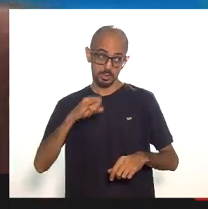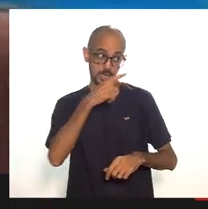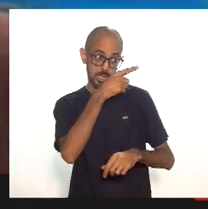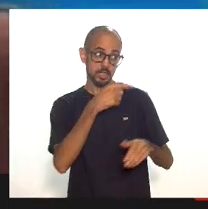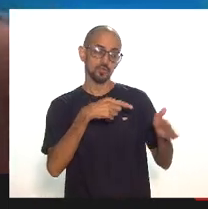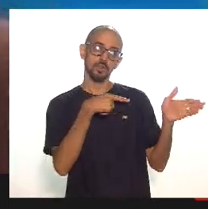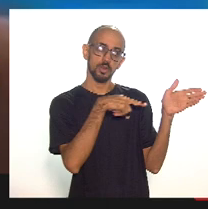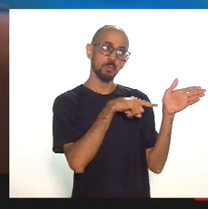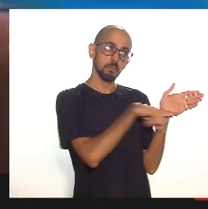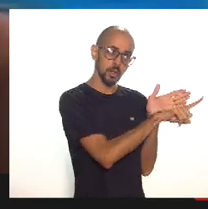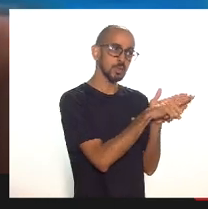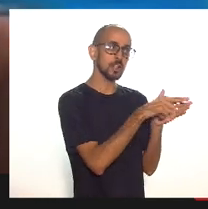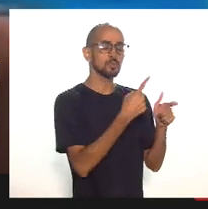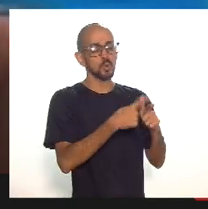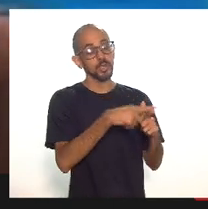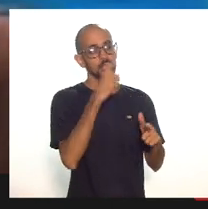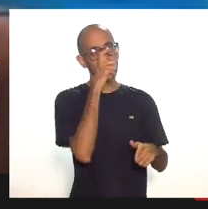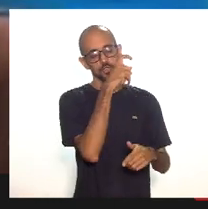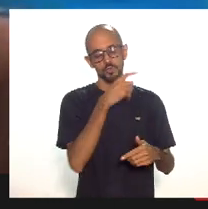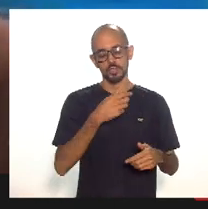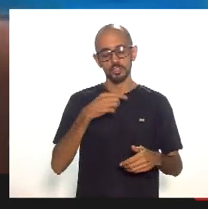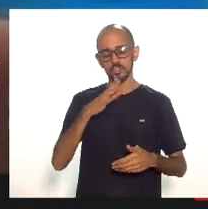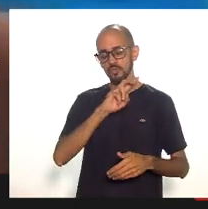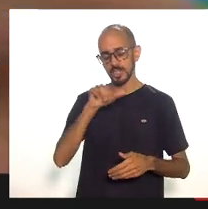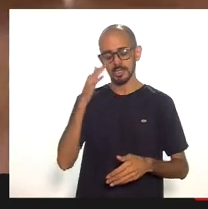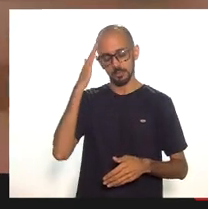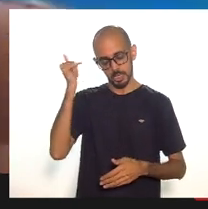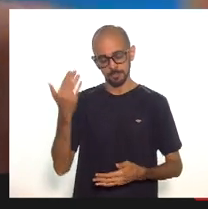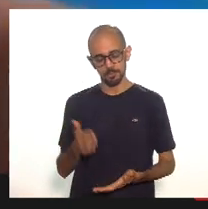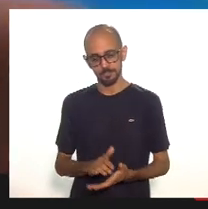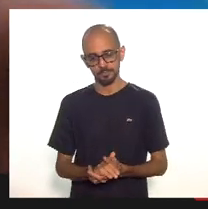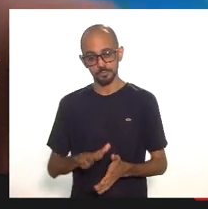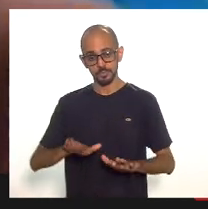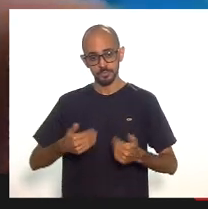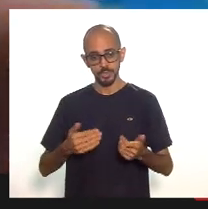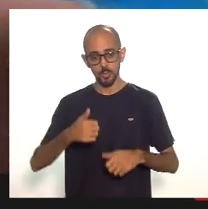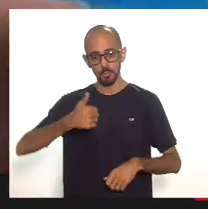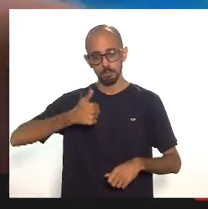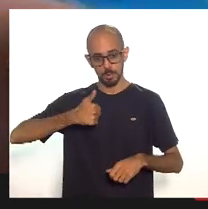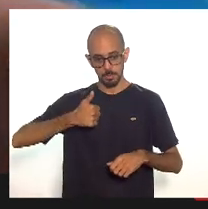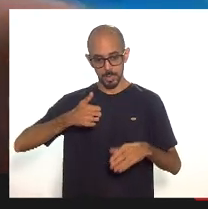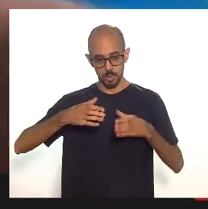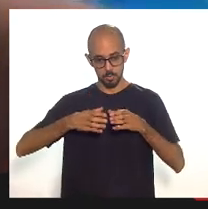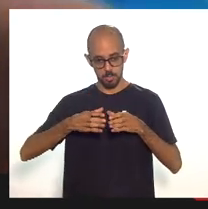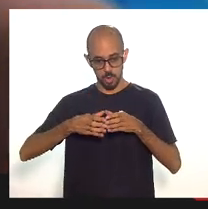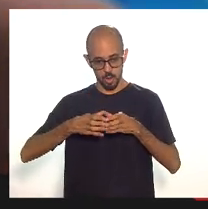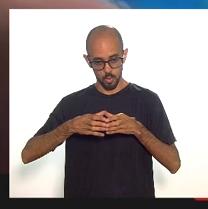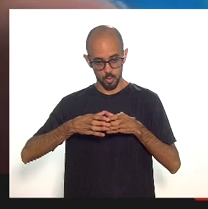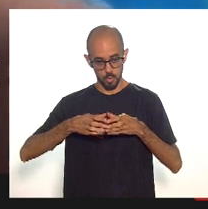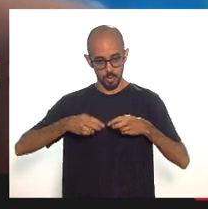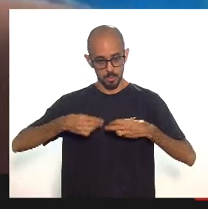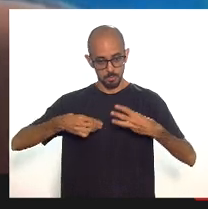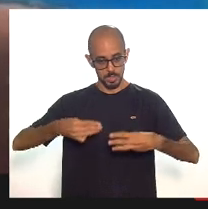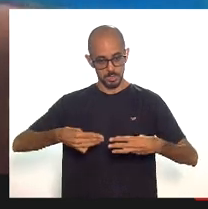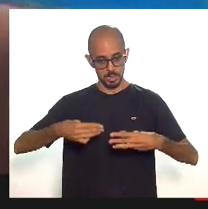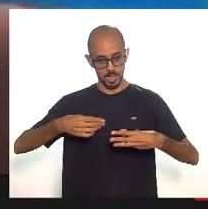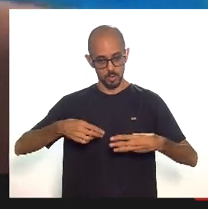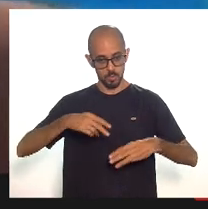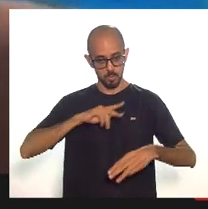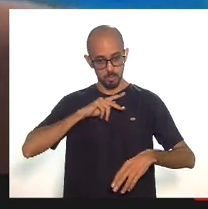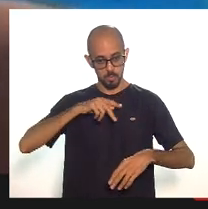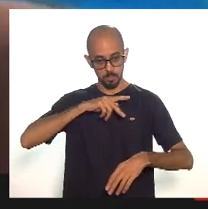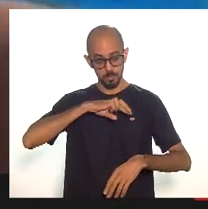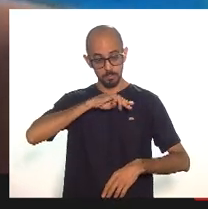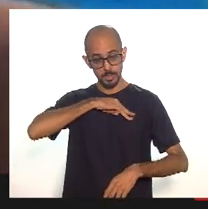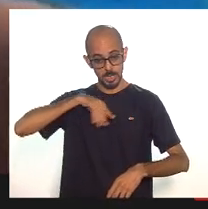está tão difícil. Primeiro bloco... Ministério Público, que está representado pela doutora Débora Vicente,